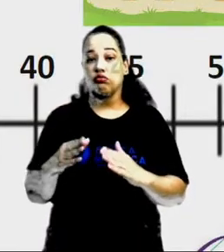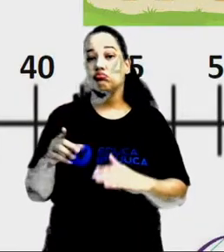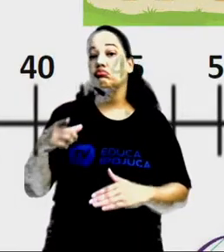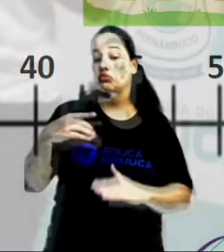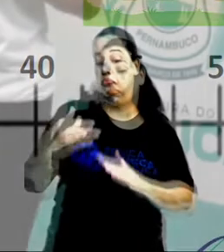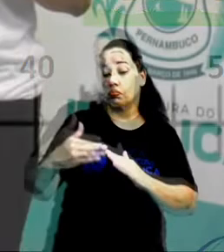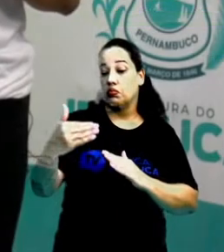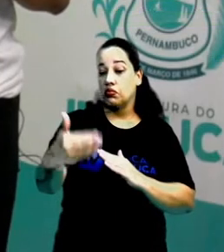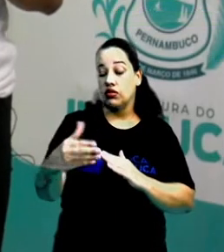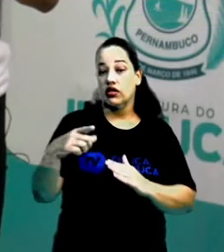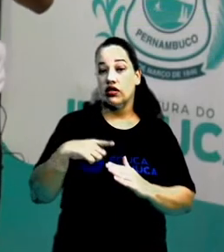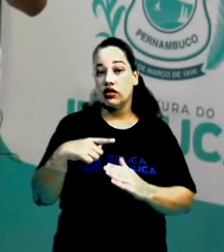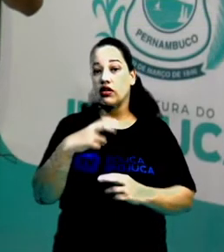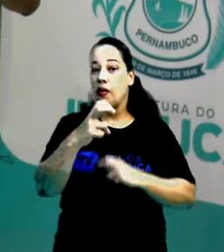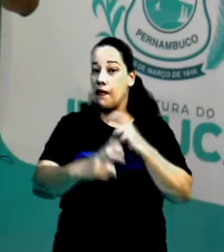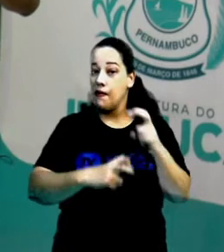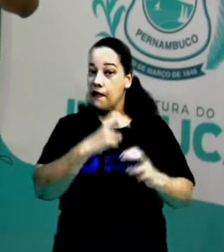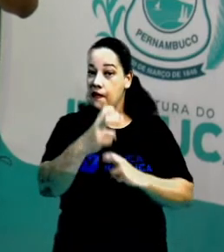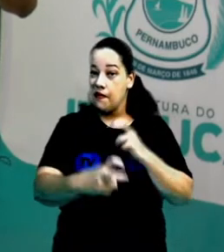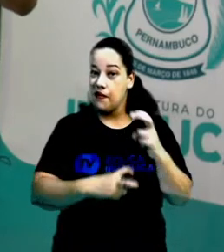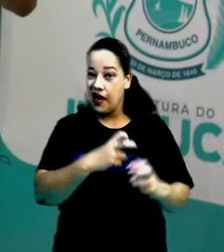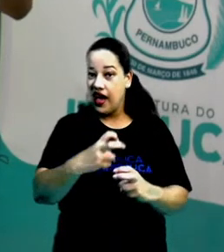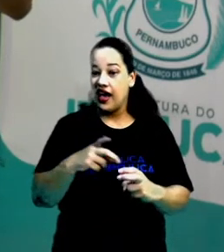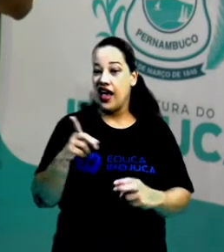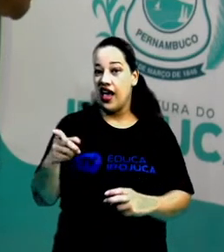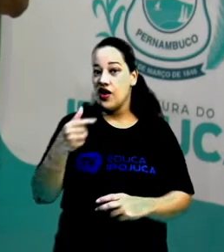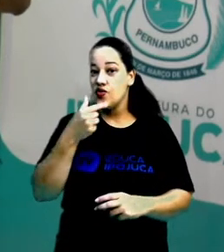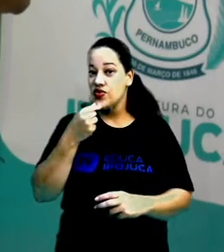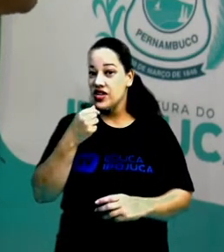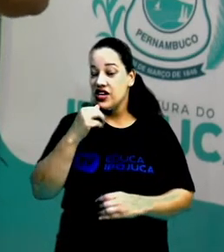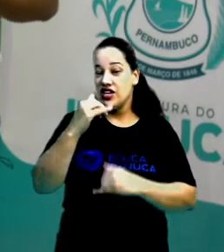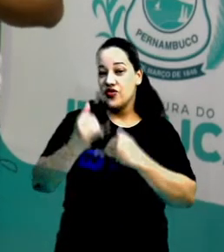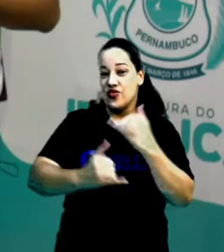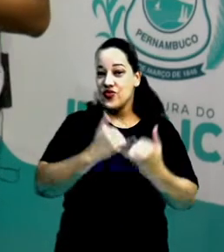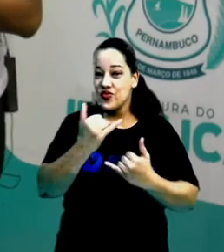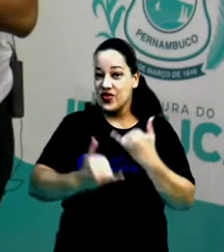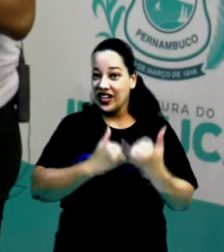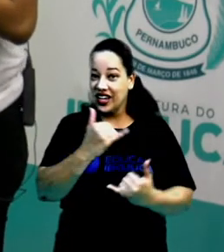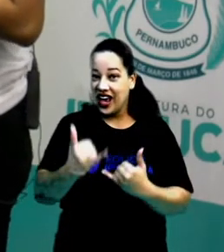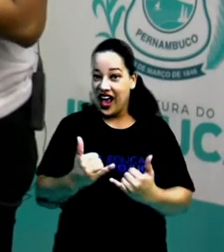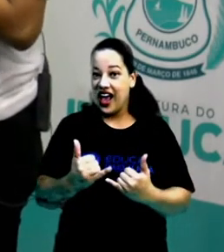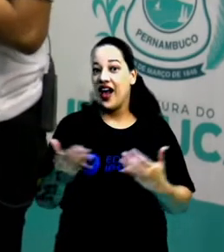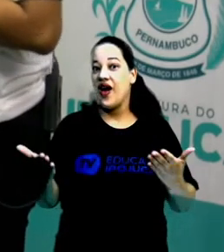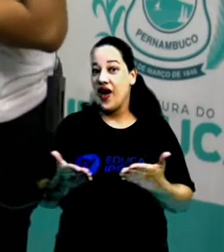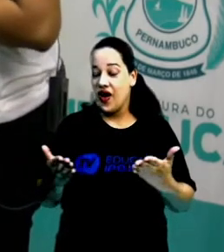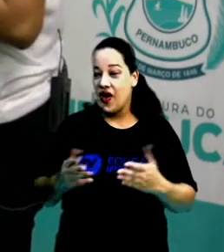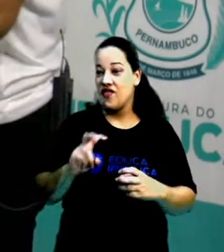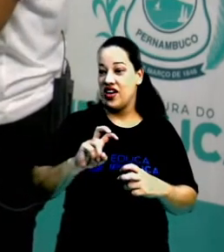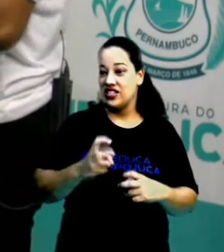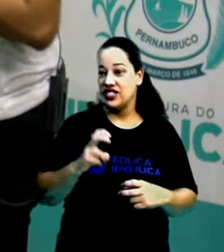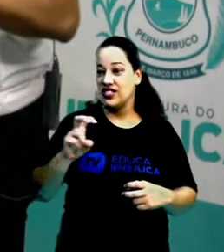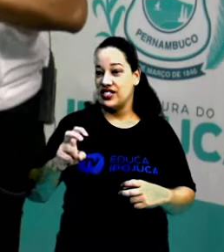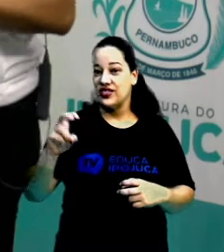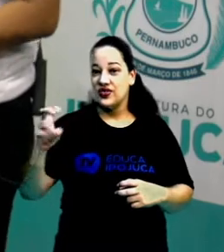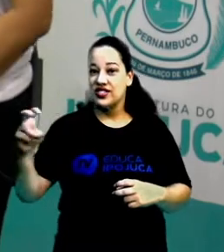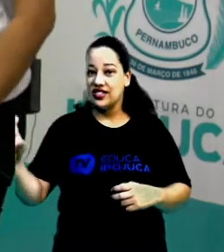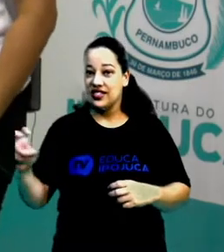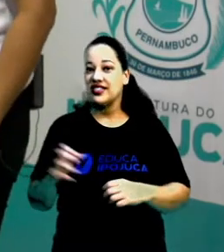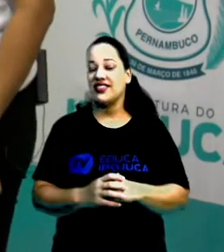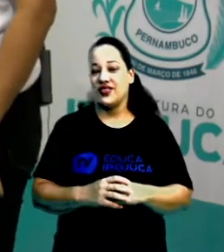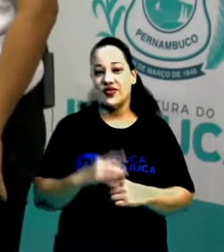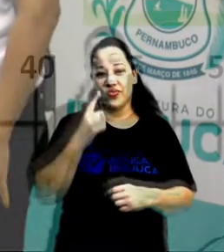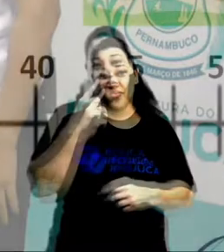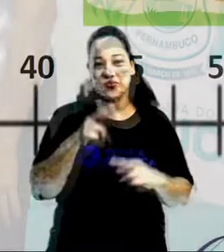diversão. E João vai para o parque de diversão contando de 5 em 5 na reta